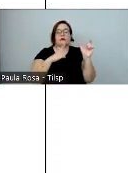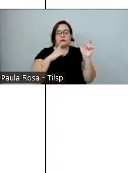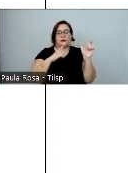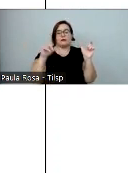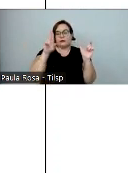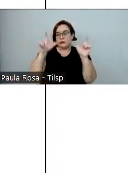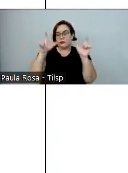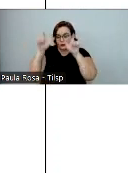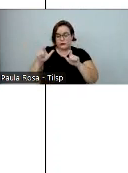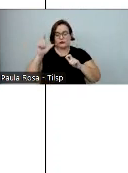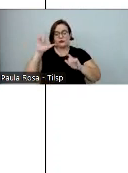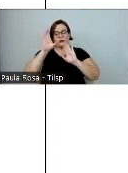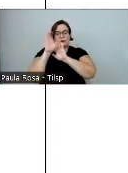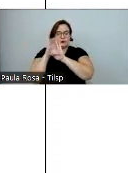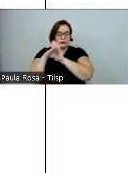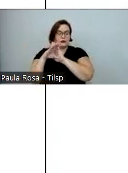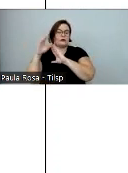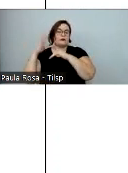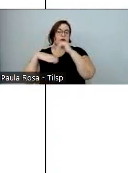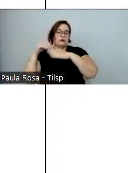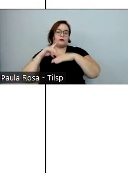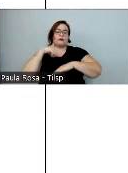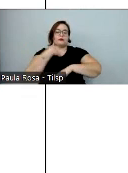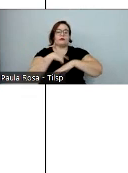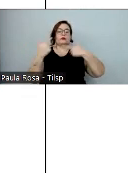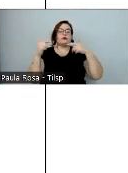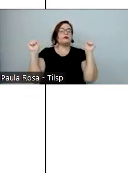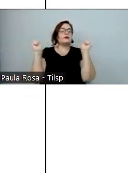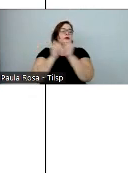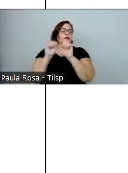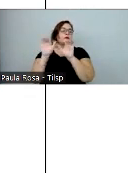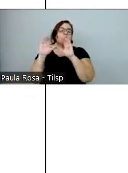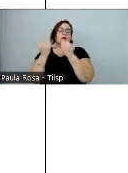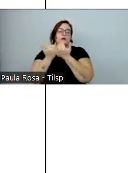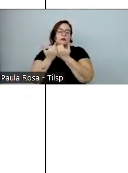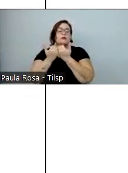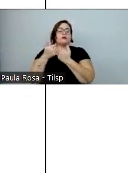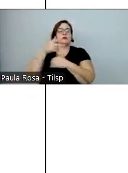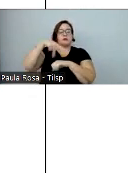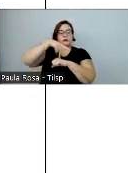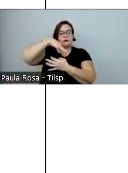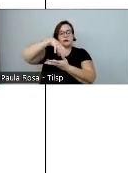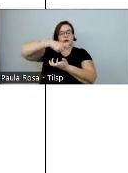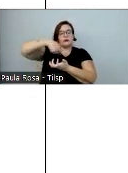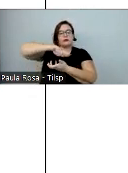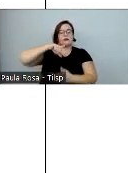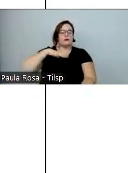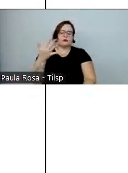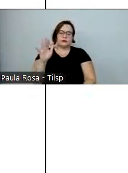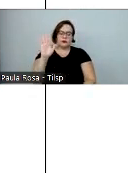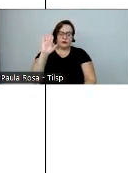de conceitos e práticas nós temos trabalhado junto a comitês nacionais atualmente já há em torno de 15